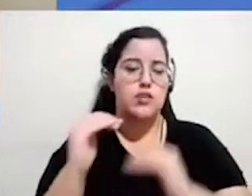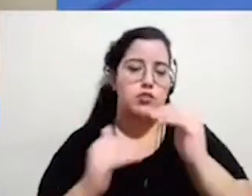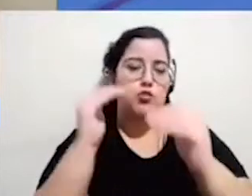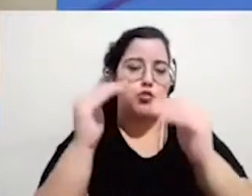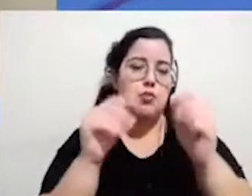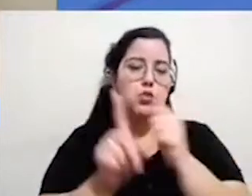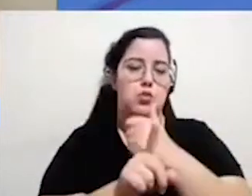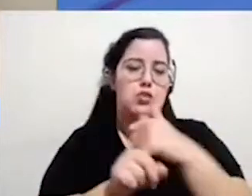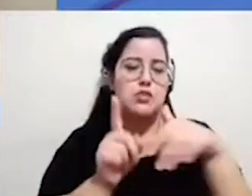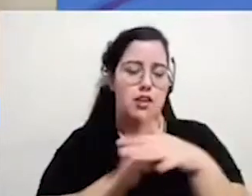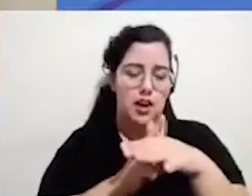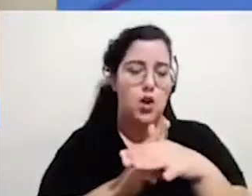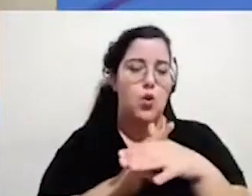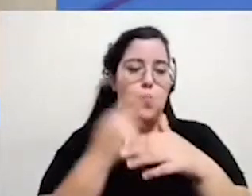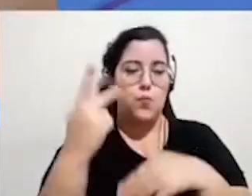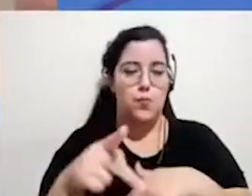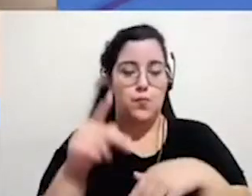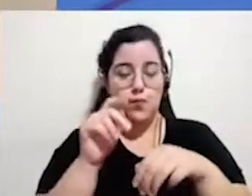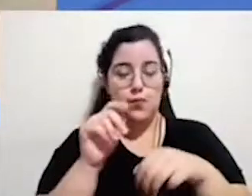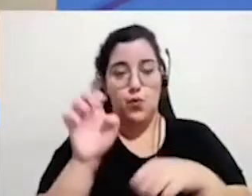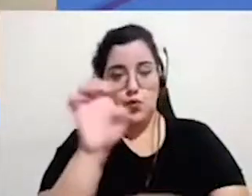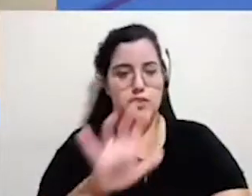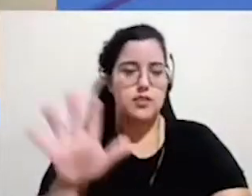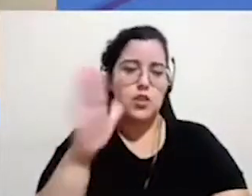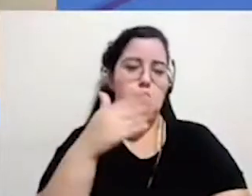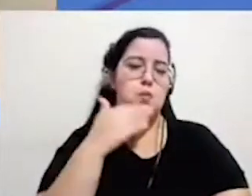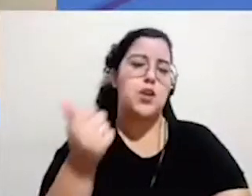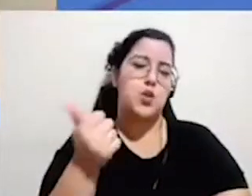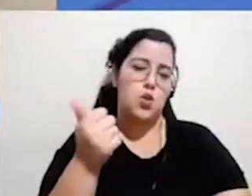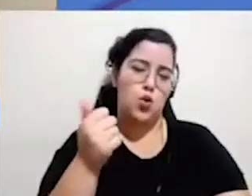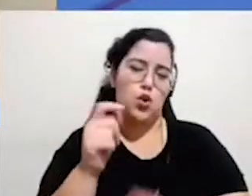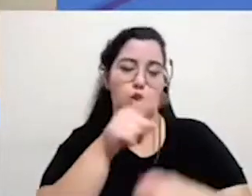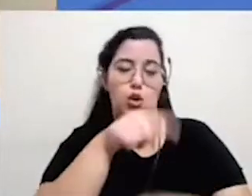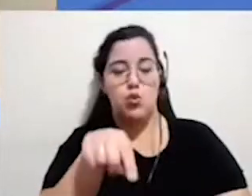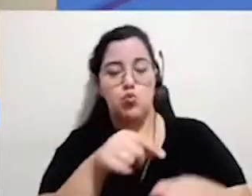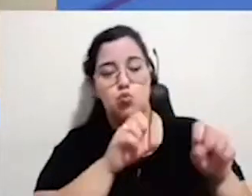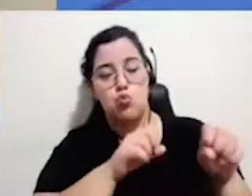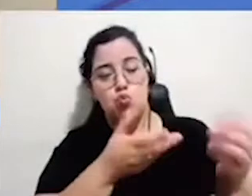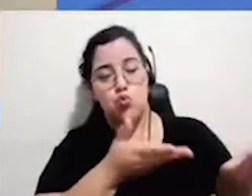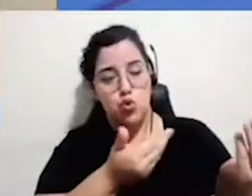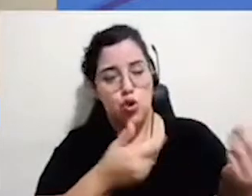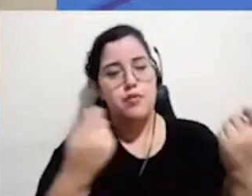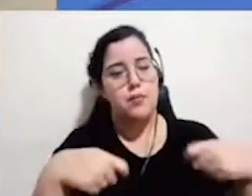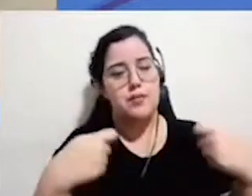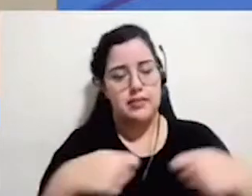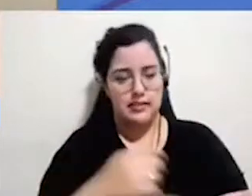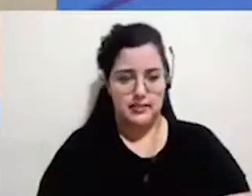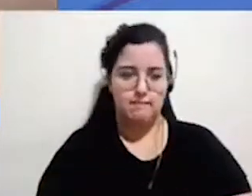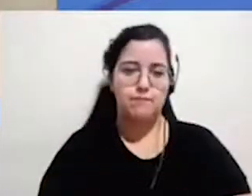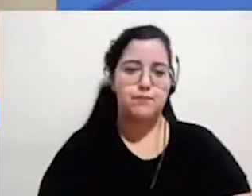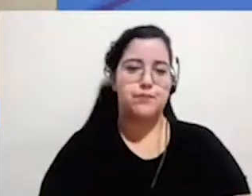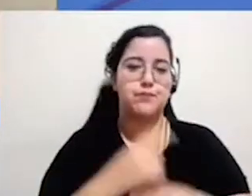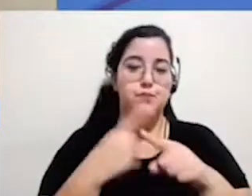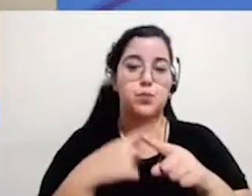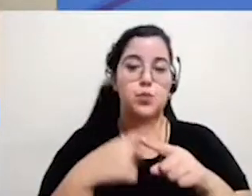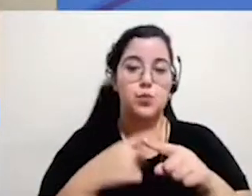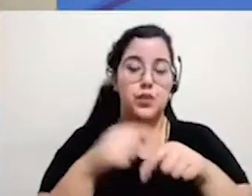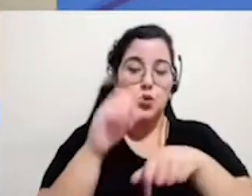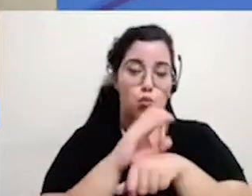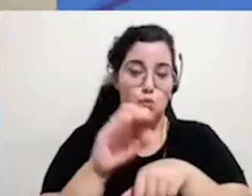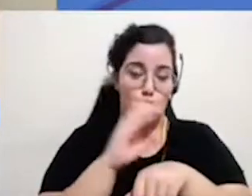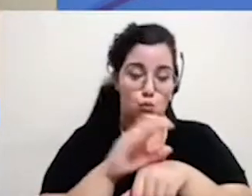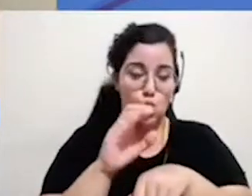social e econômico do Estado, isso será melhor para os jovens. Entendeu? Por quê? Porque estes cursos, eles